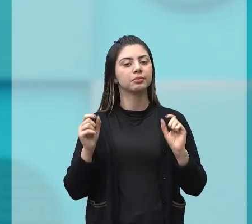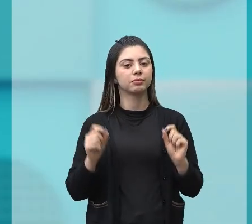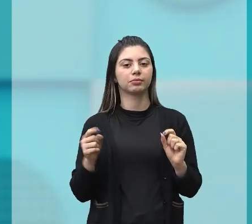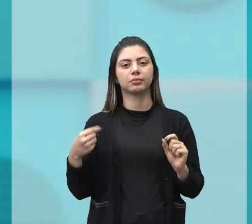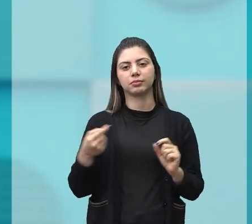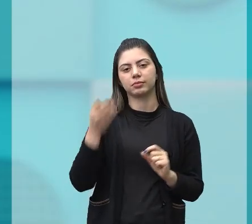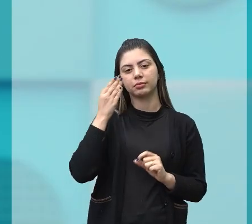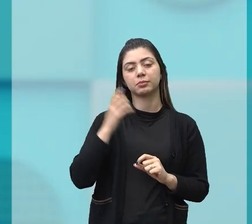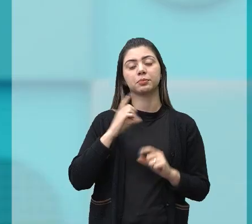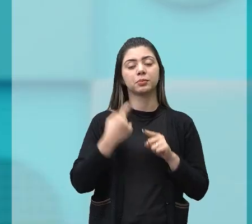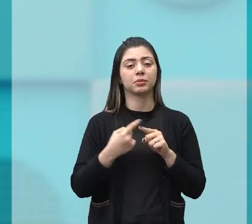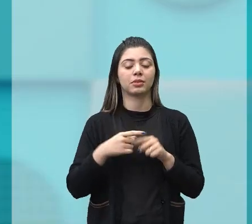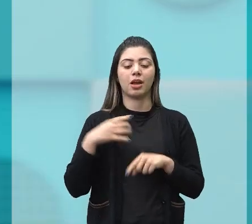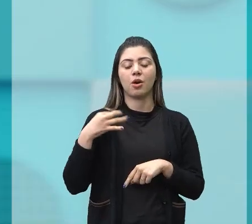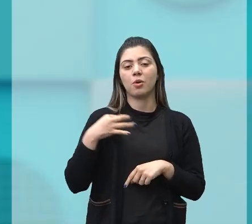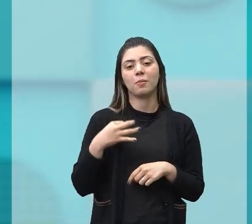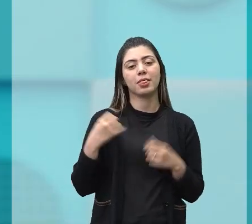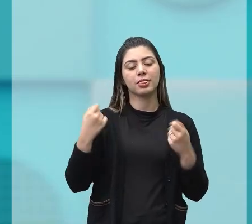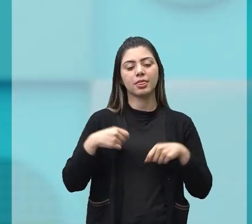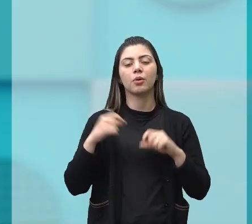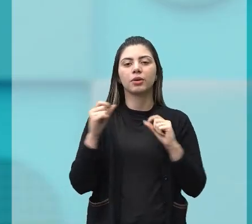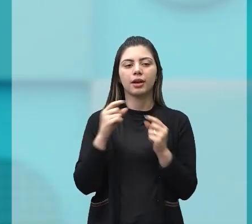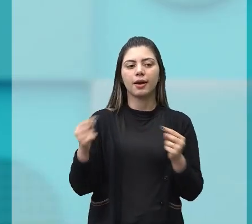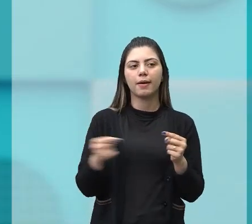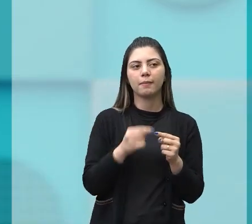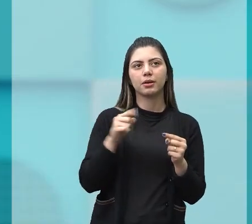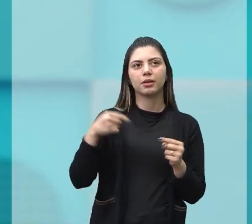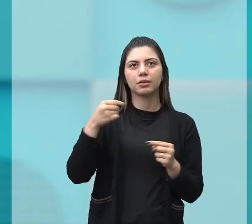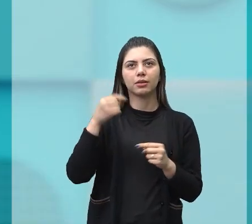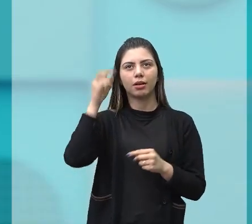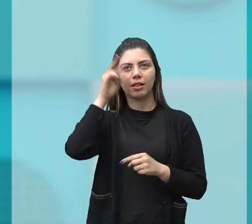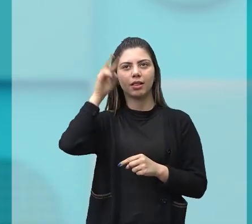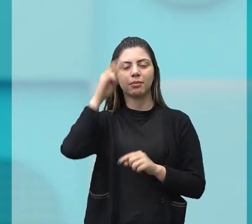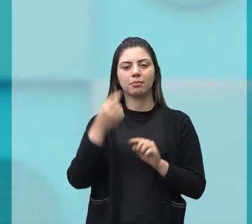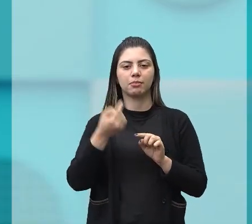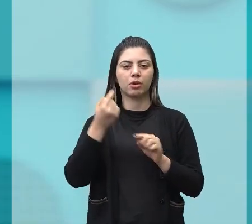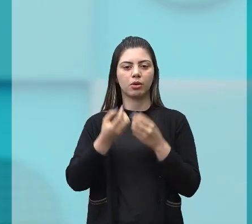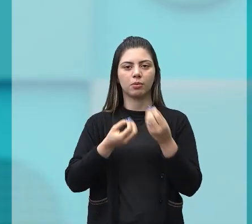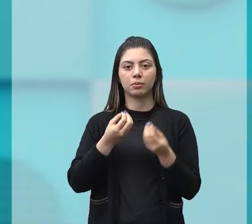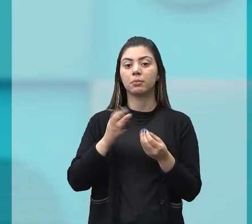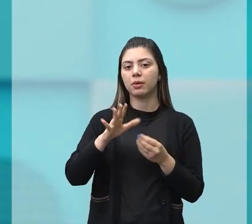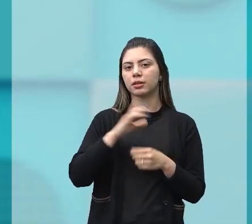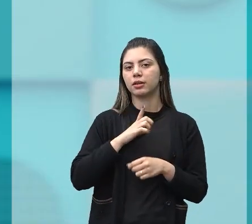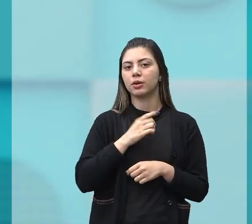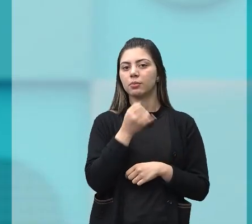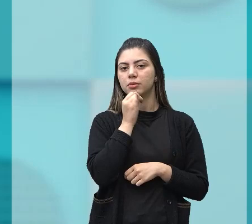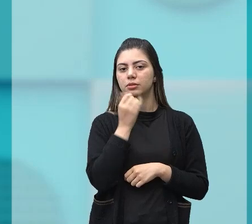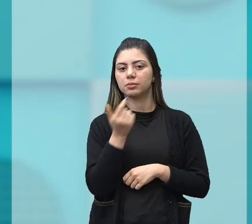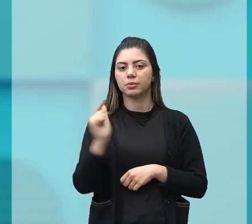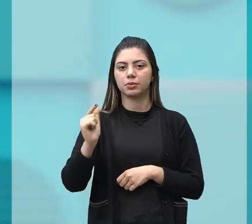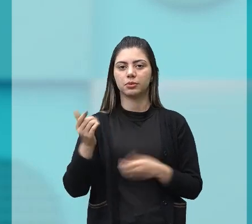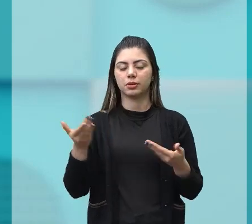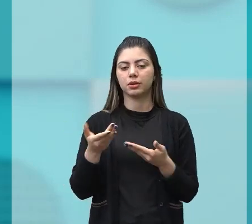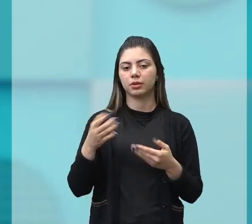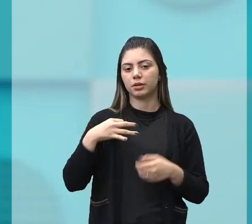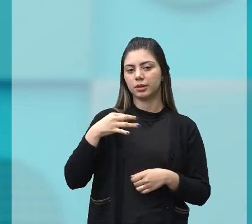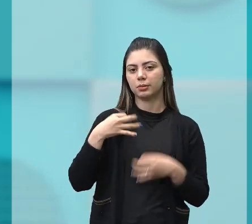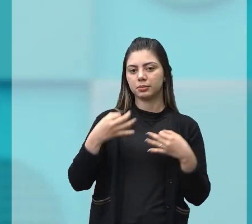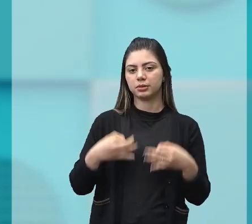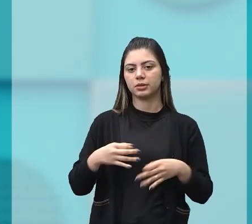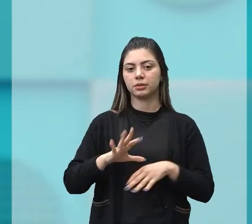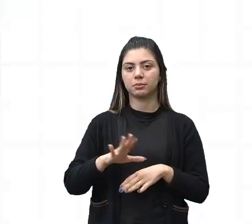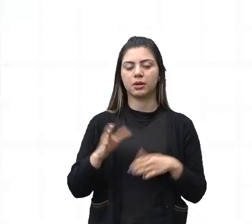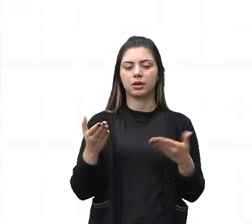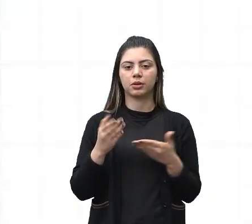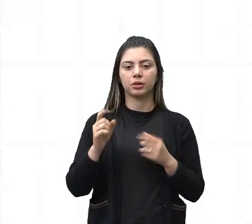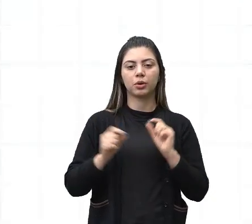justamente porque o figurino ele tem essa capacidade de trazer a ambientação. Vamos ver mais um exemplo de figurino. Agora a gente vai avançar um pouco no